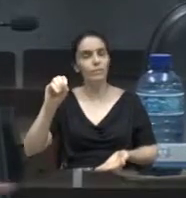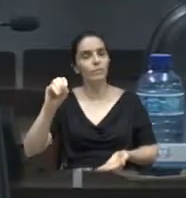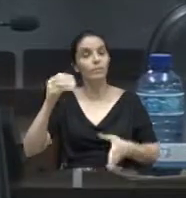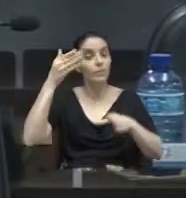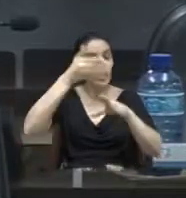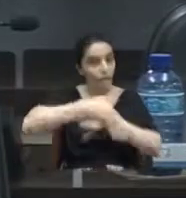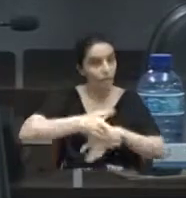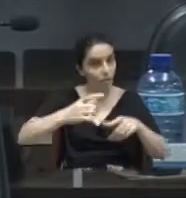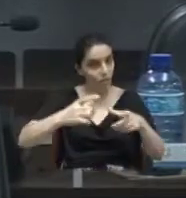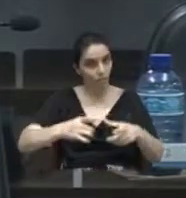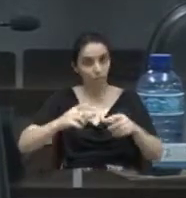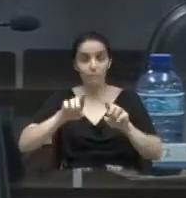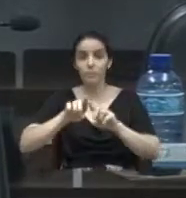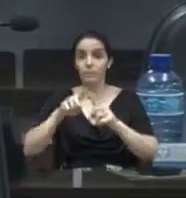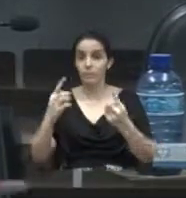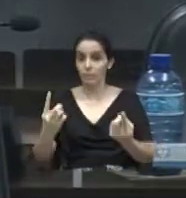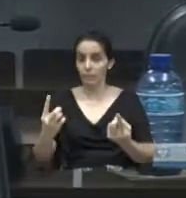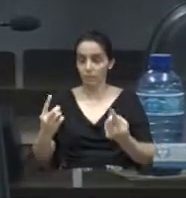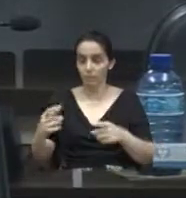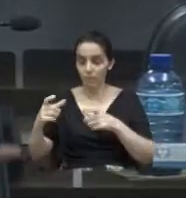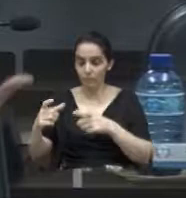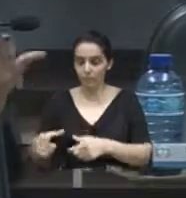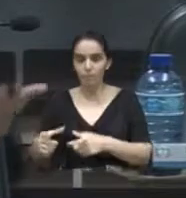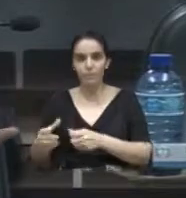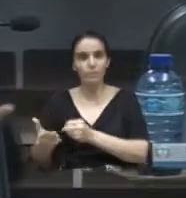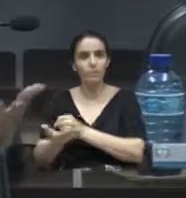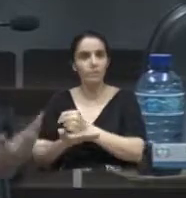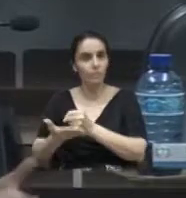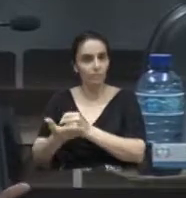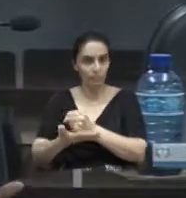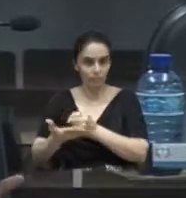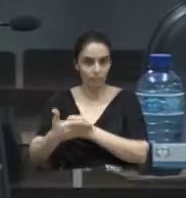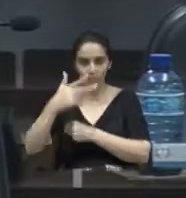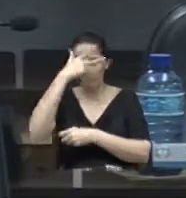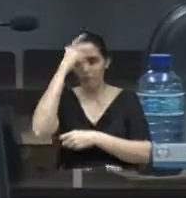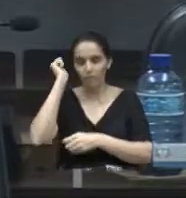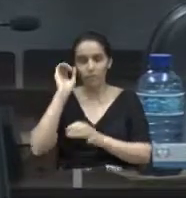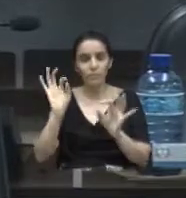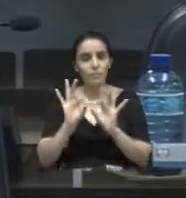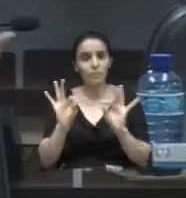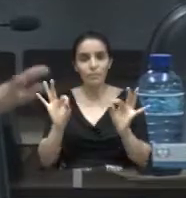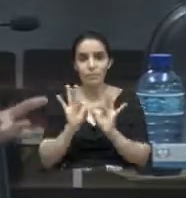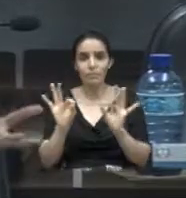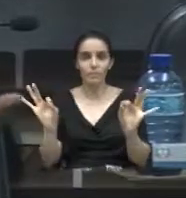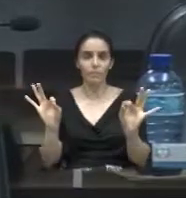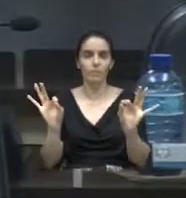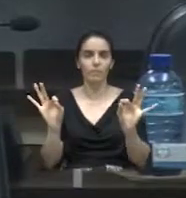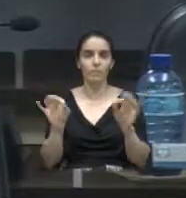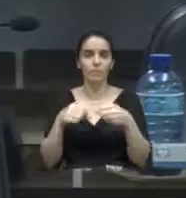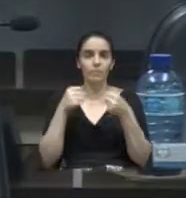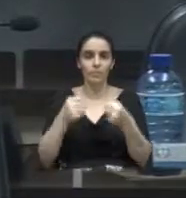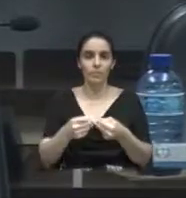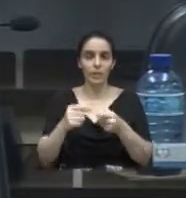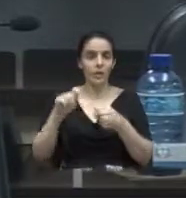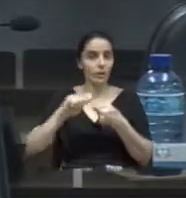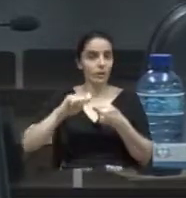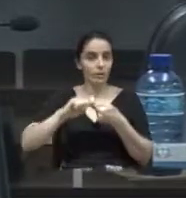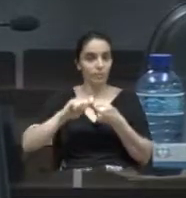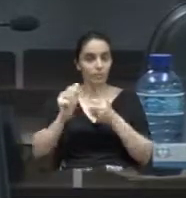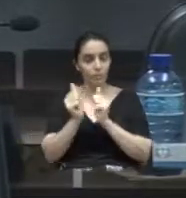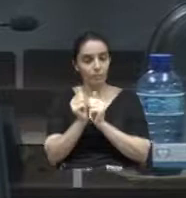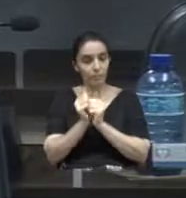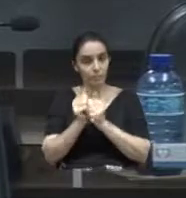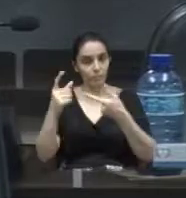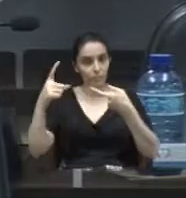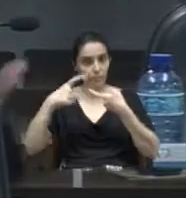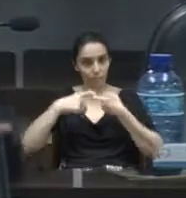questões de infraestrutura básica, que para o executivo pode ser muito mais simples, pode ser viabilizado por meio de parcerias ou por